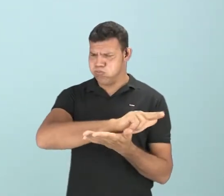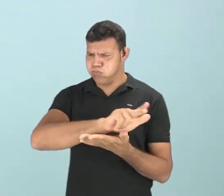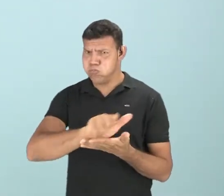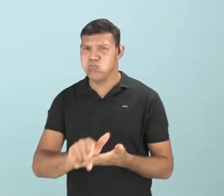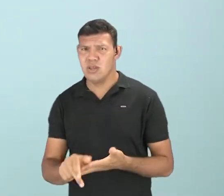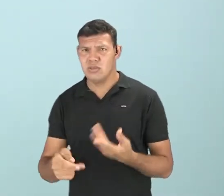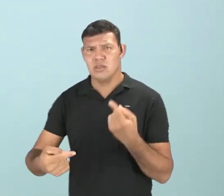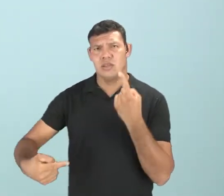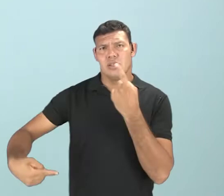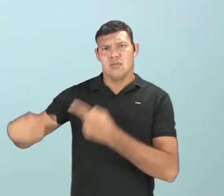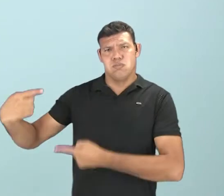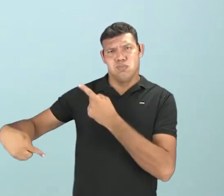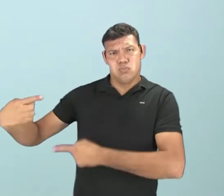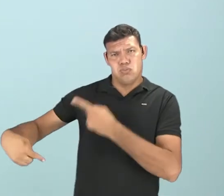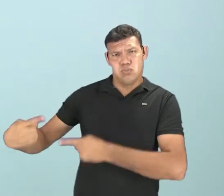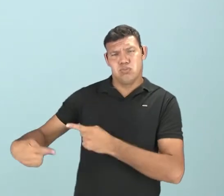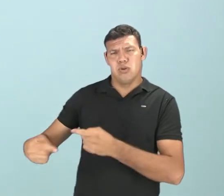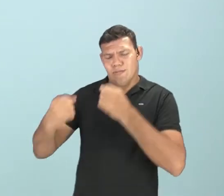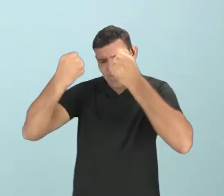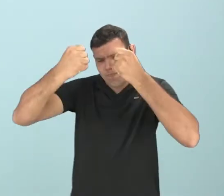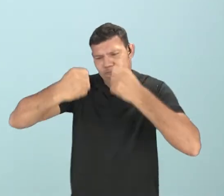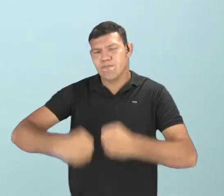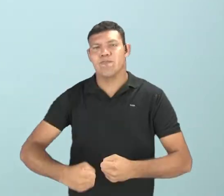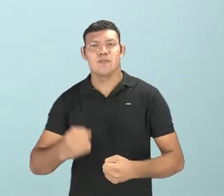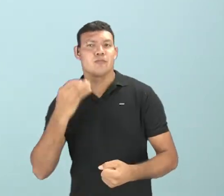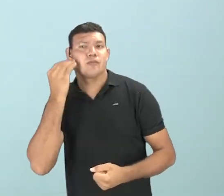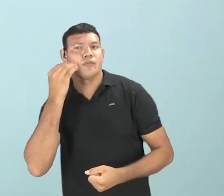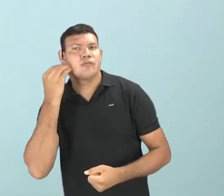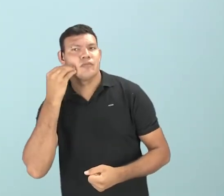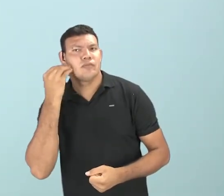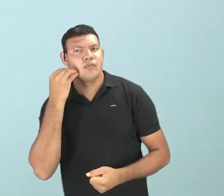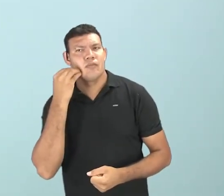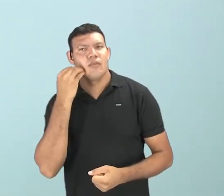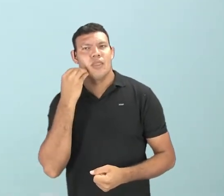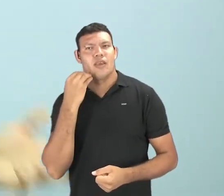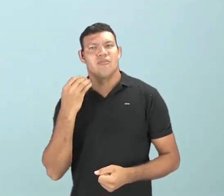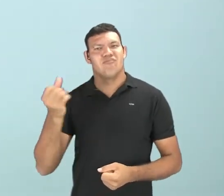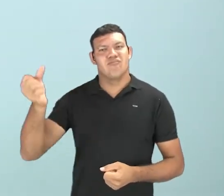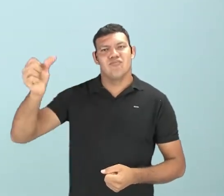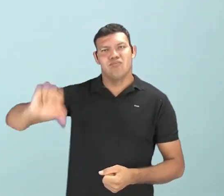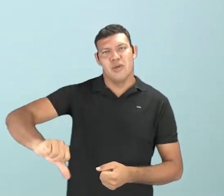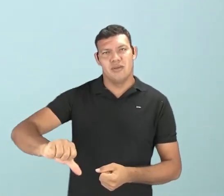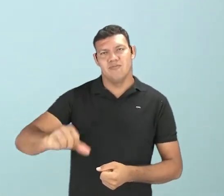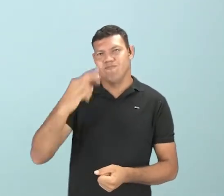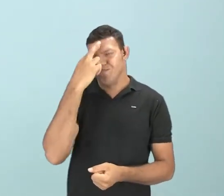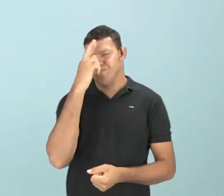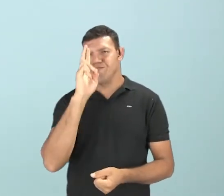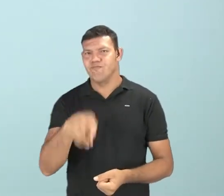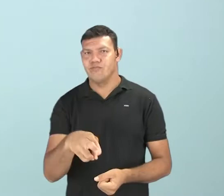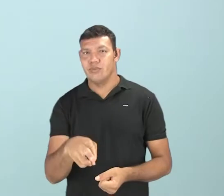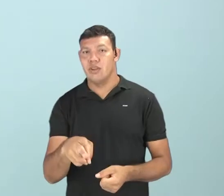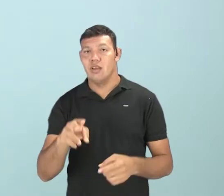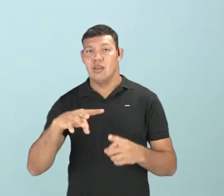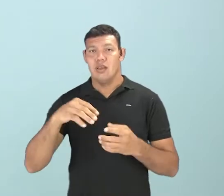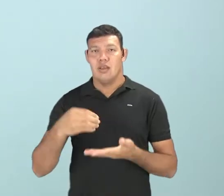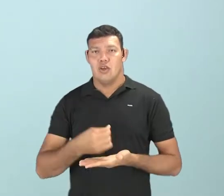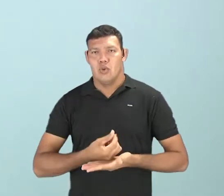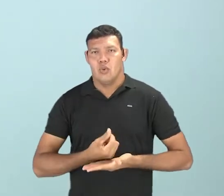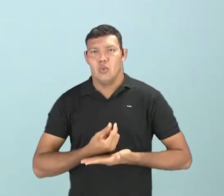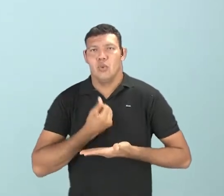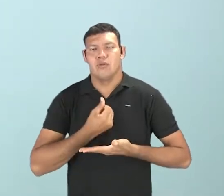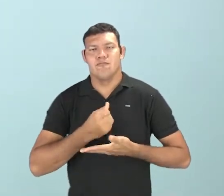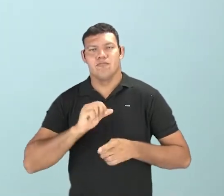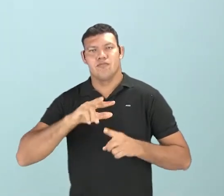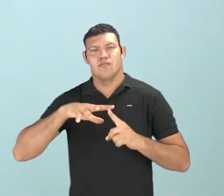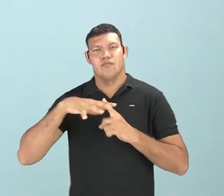disputa de poder foi muito importante para tentar derrubar a União Soviética perante o capitalismo versus socialismo. E o que resulta é tudo